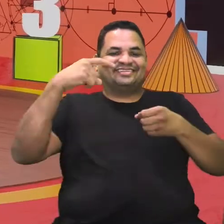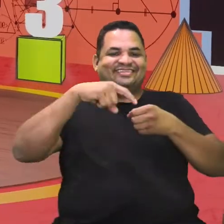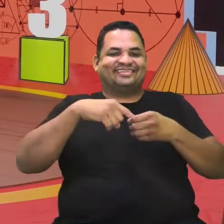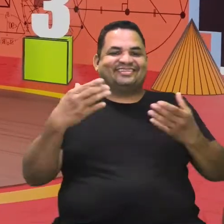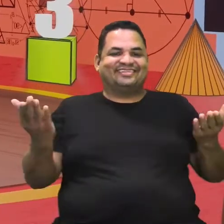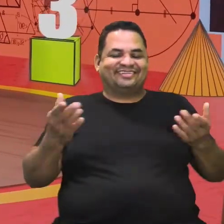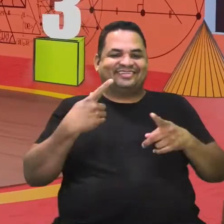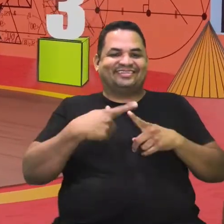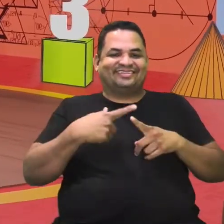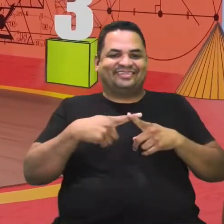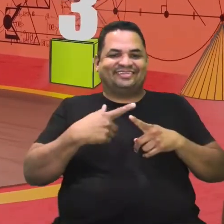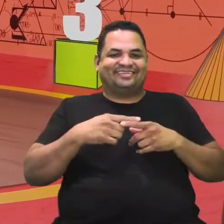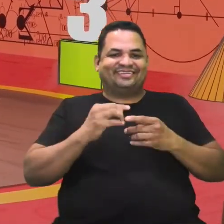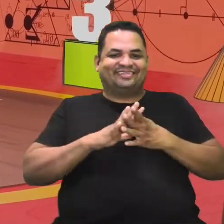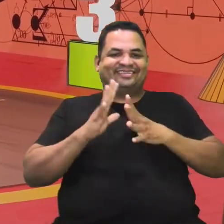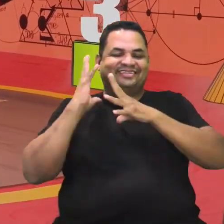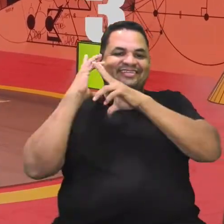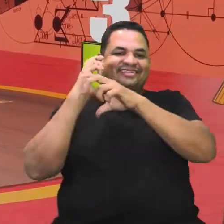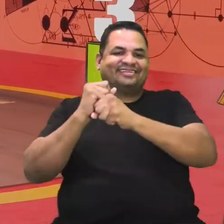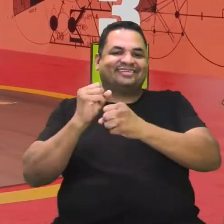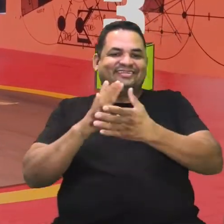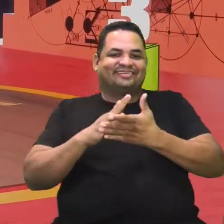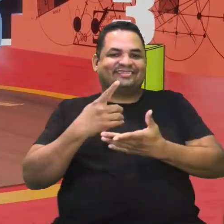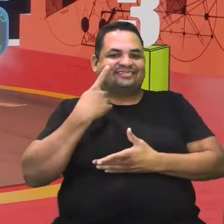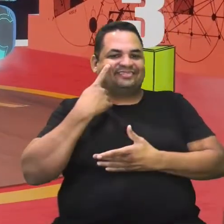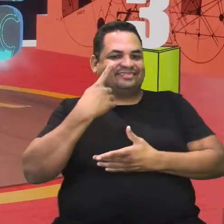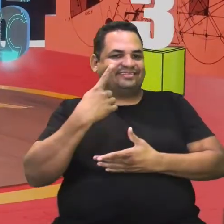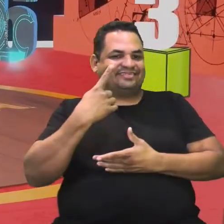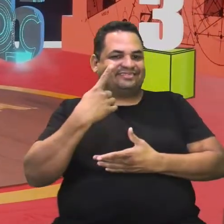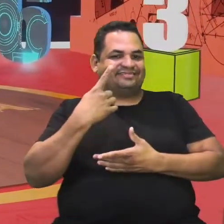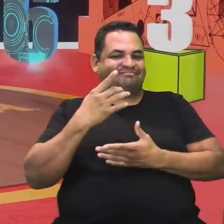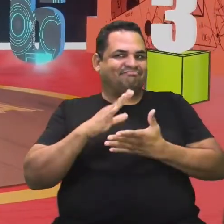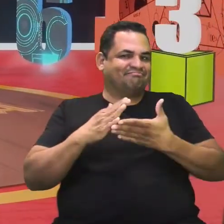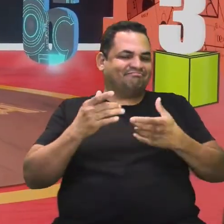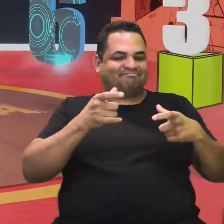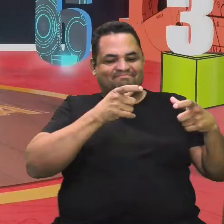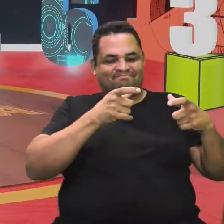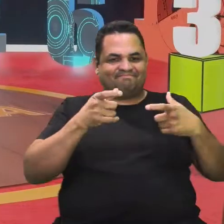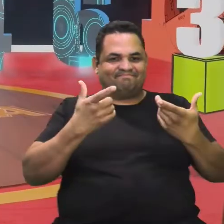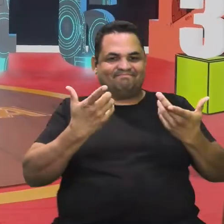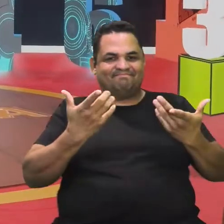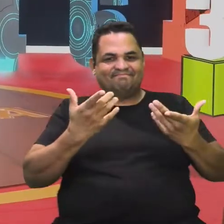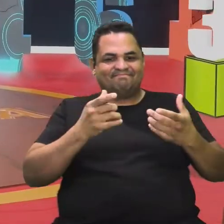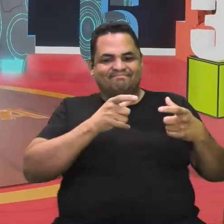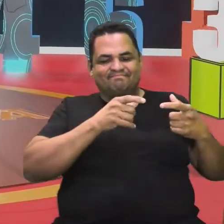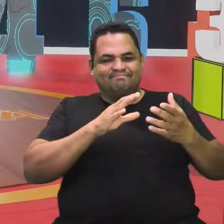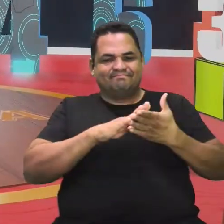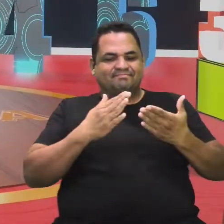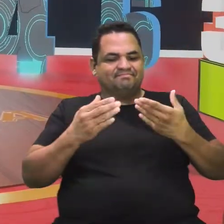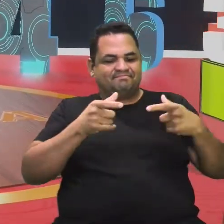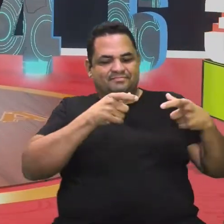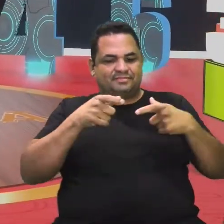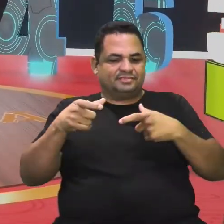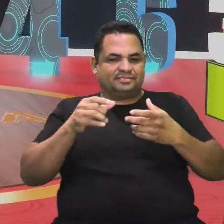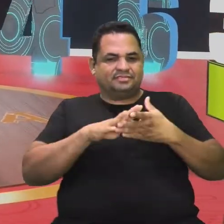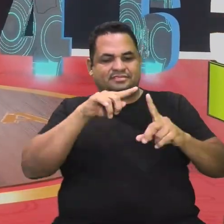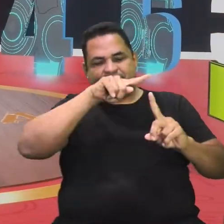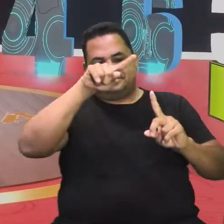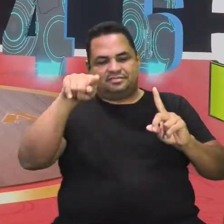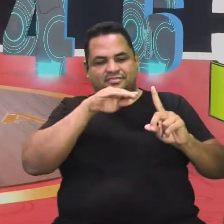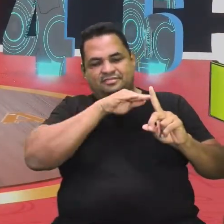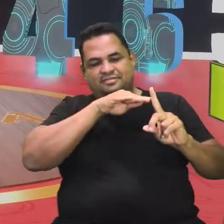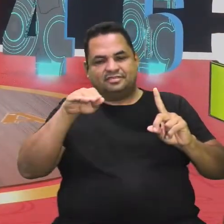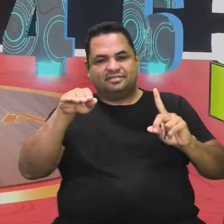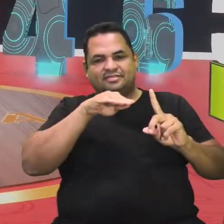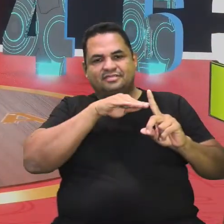Estamos de volta porque é hora de revisão e a gente viu uma certa posição, né? Uma posição relativa entre